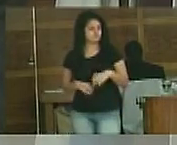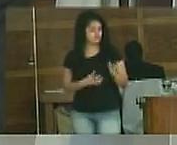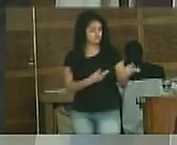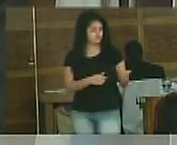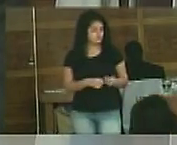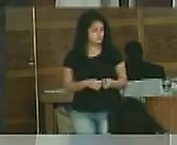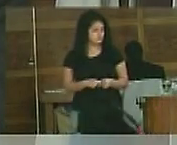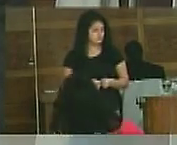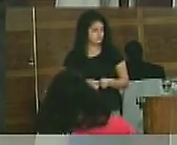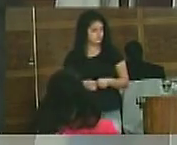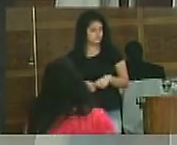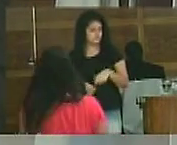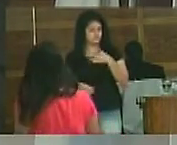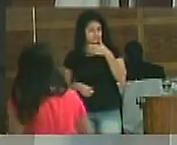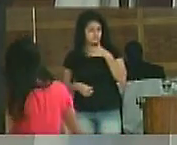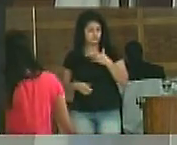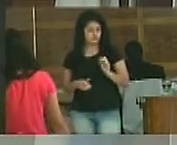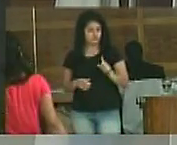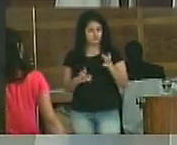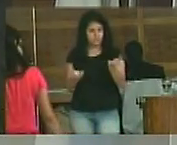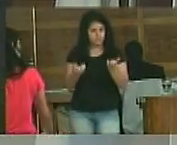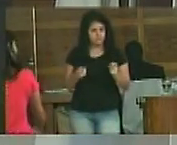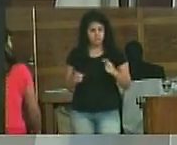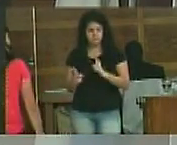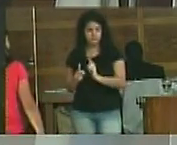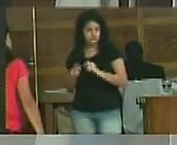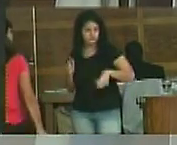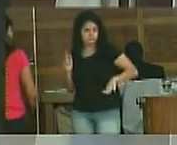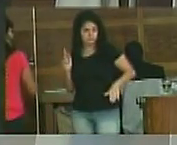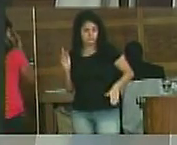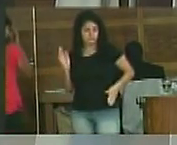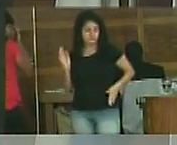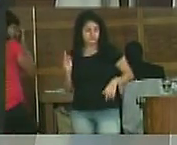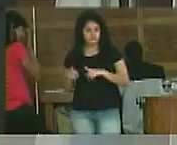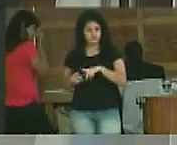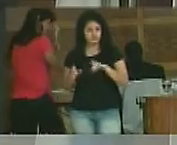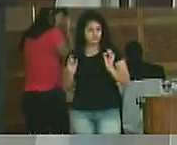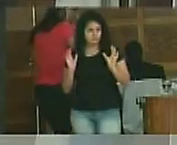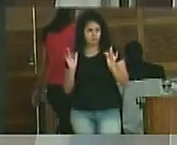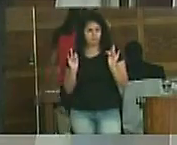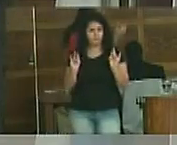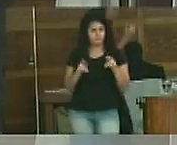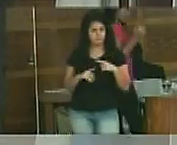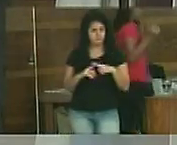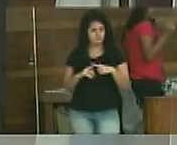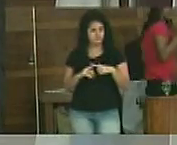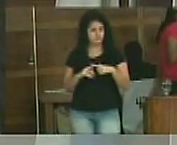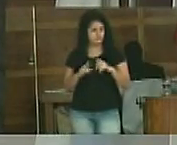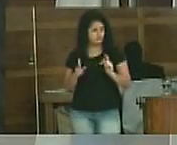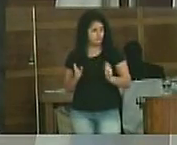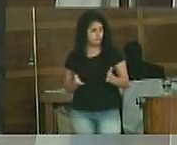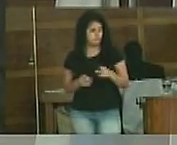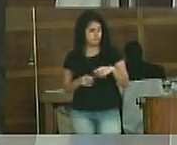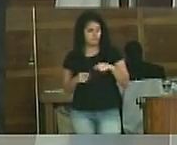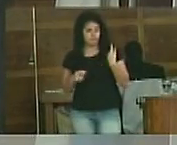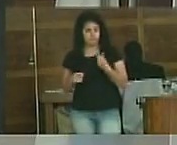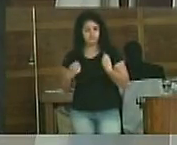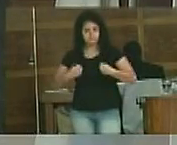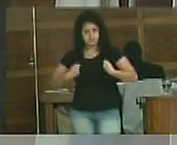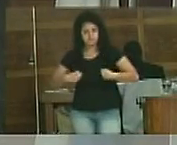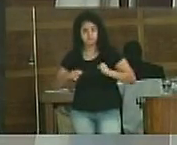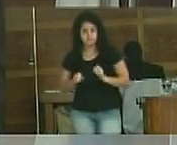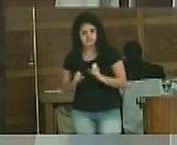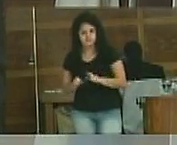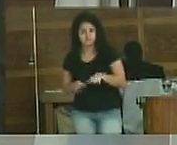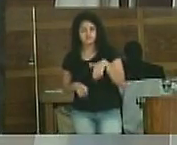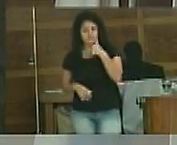queriam sair com o traficante, com o vagabundo. Isso não é de agora não, isso vem de lá de trás. Temos que ensinar essas garotas também, não estou dizendo